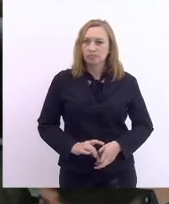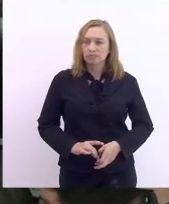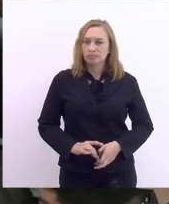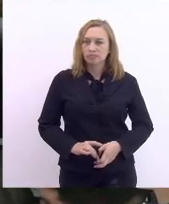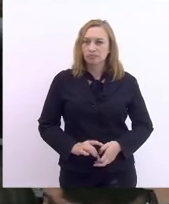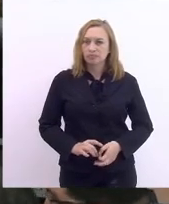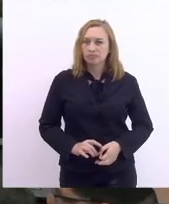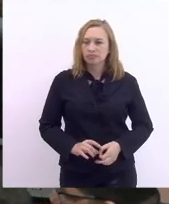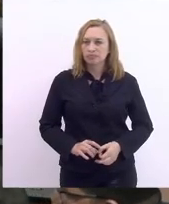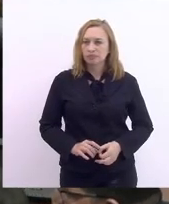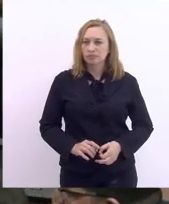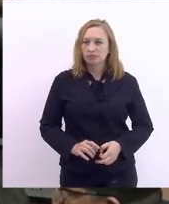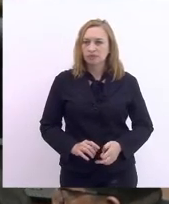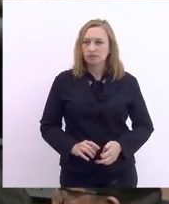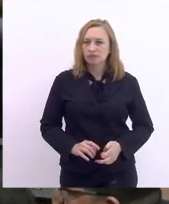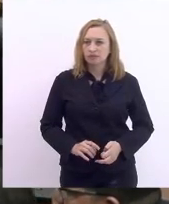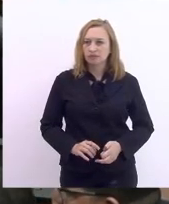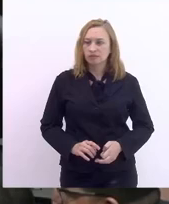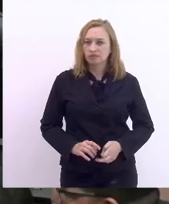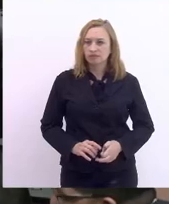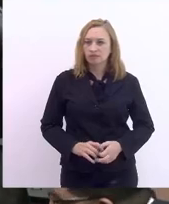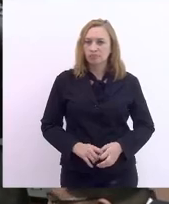E aí